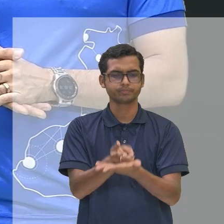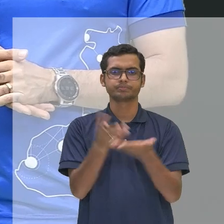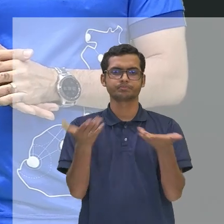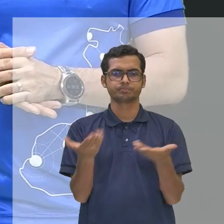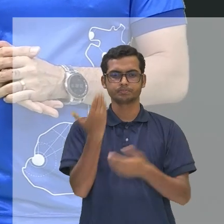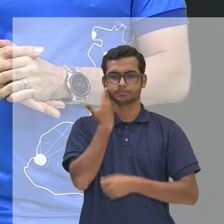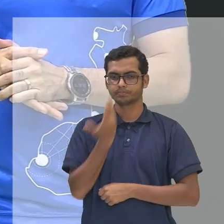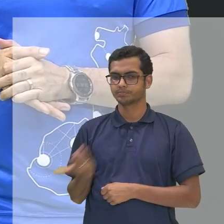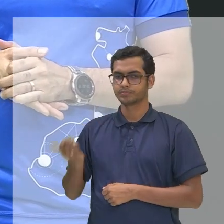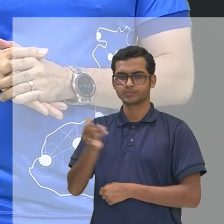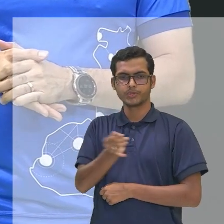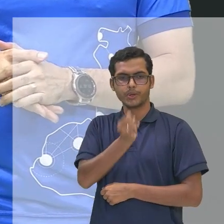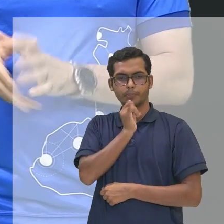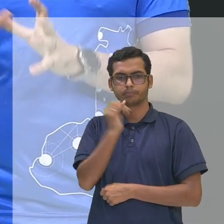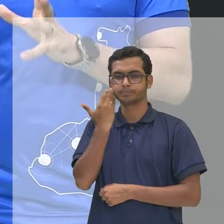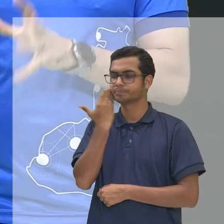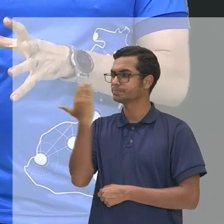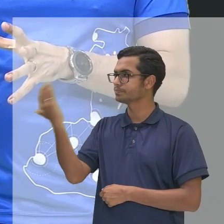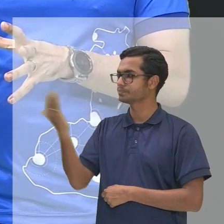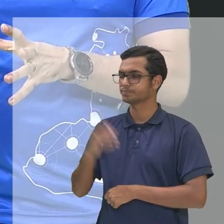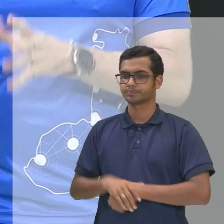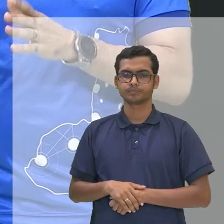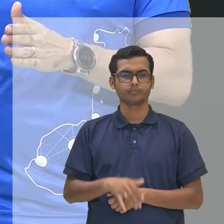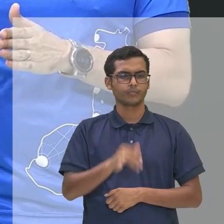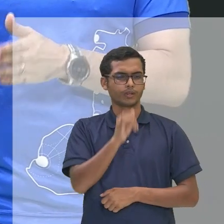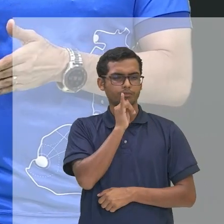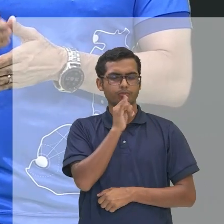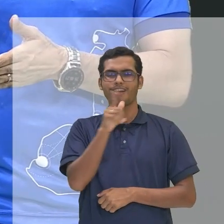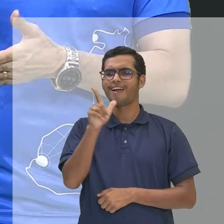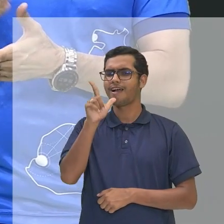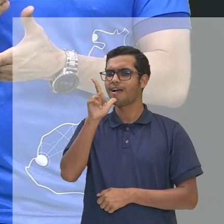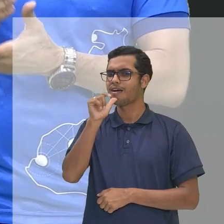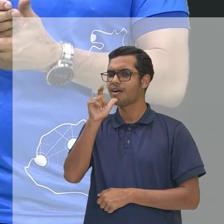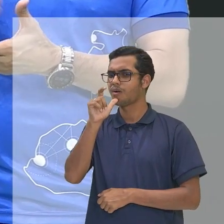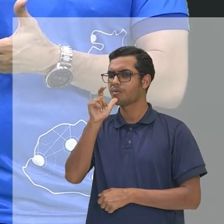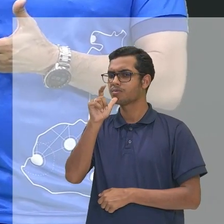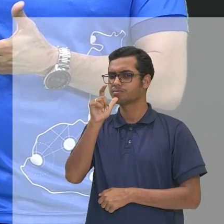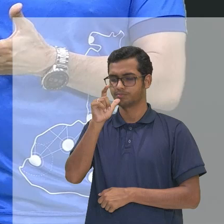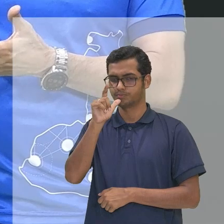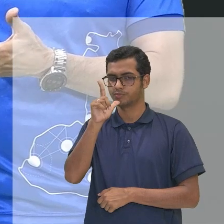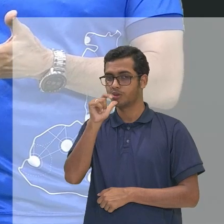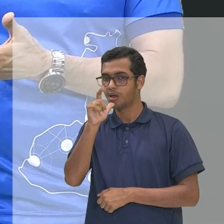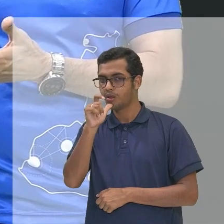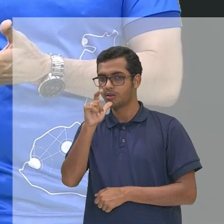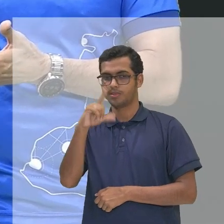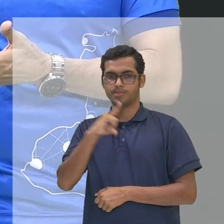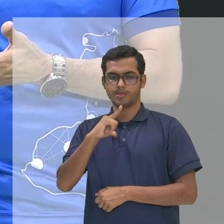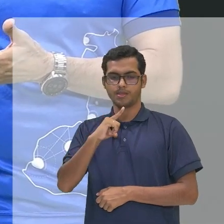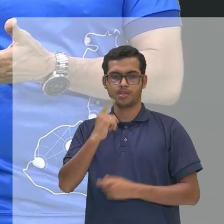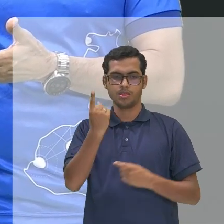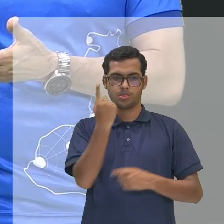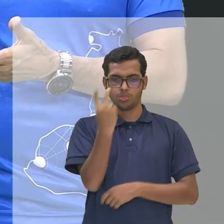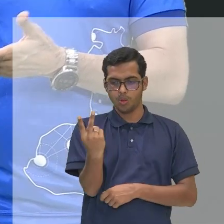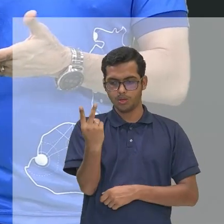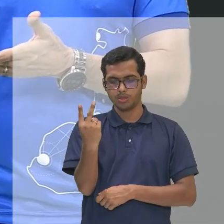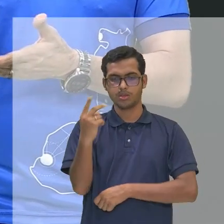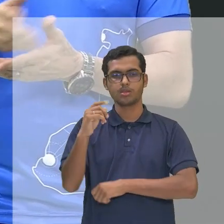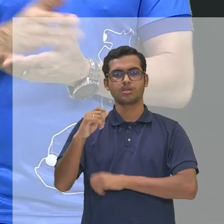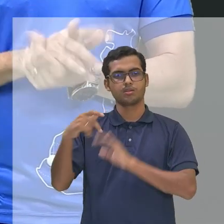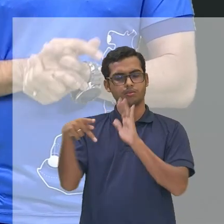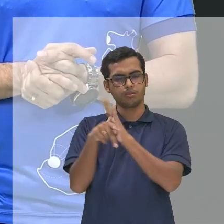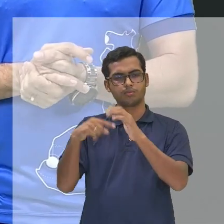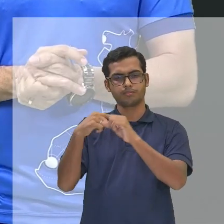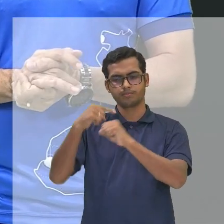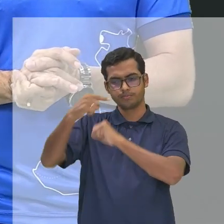aí. Se eu tiver a água ela tem sempre 2 átomos de hidrogênio